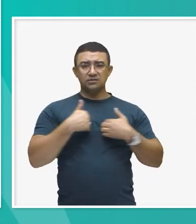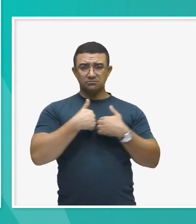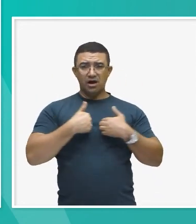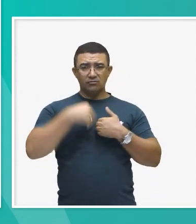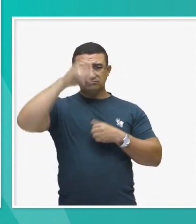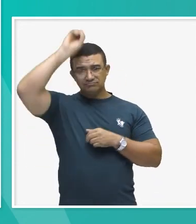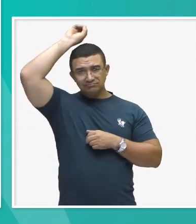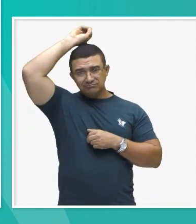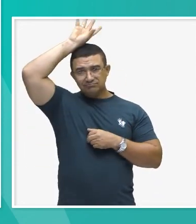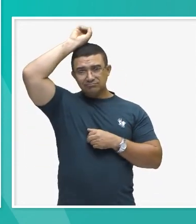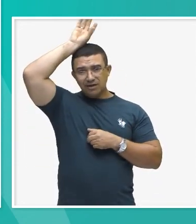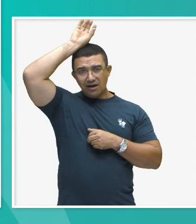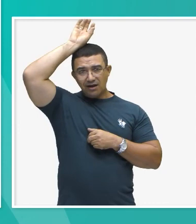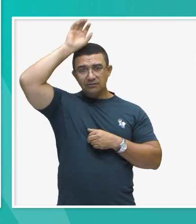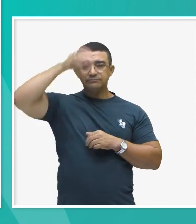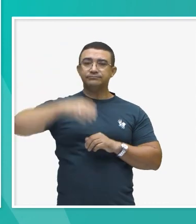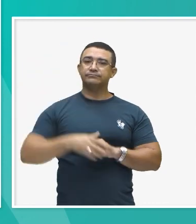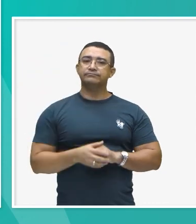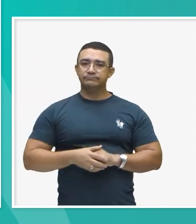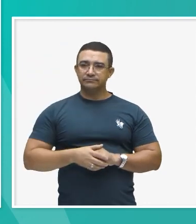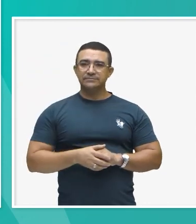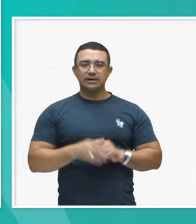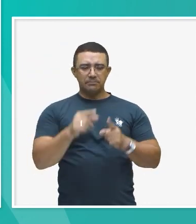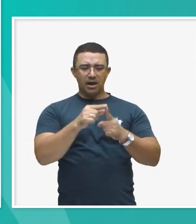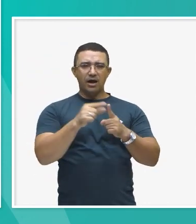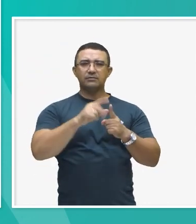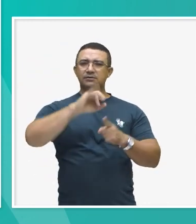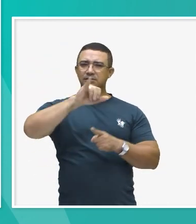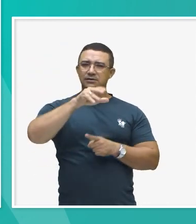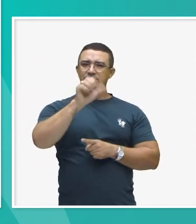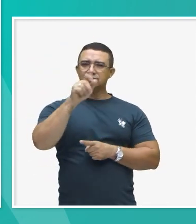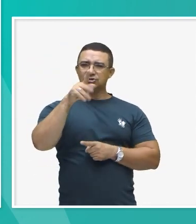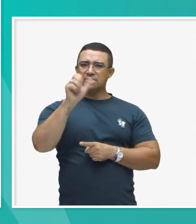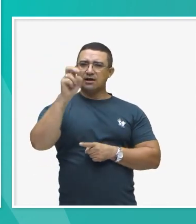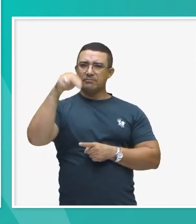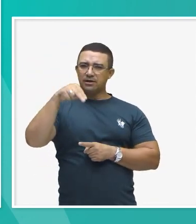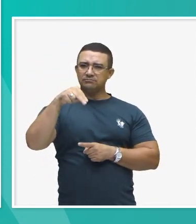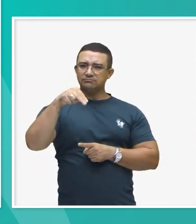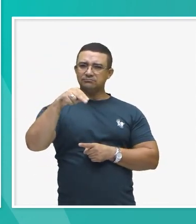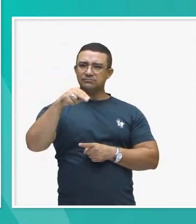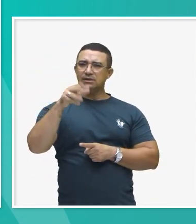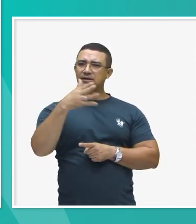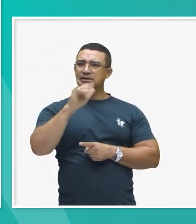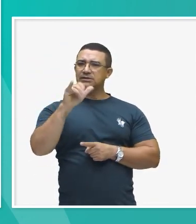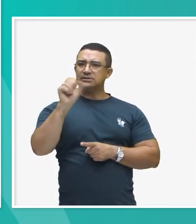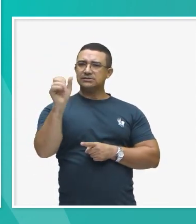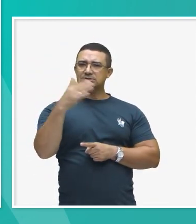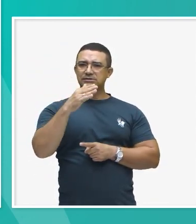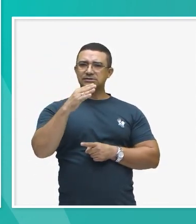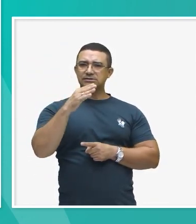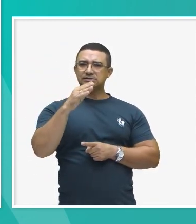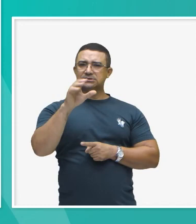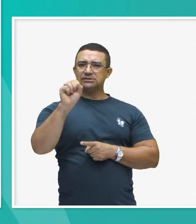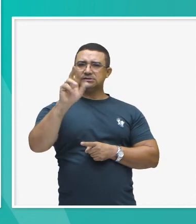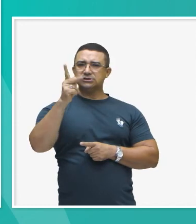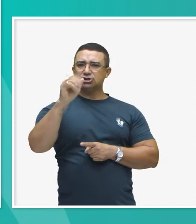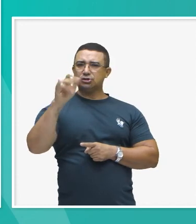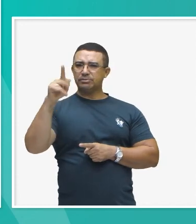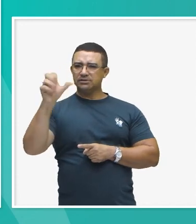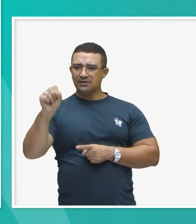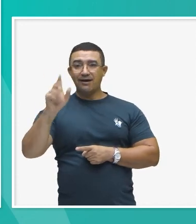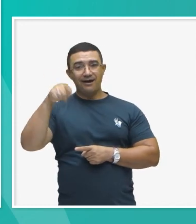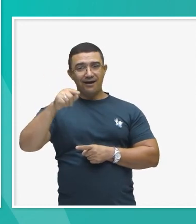essa expressão Japan's ship ali, né, ela já vai te dar essa ideia, depois de tudo que você já aprendeu hoje, né,